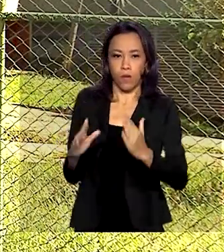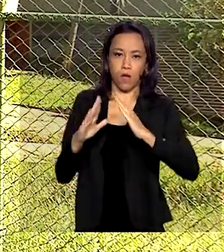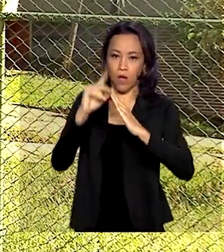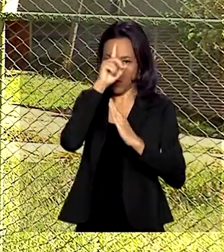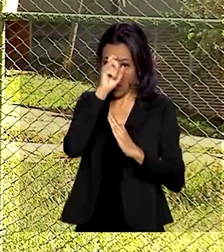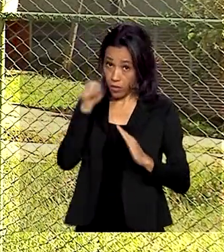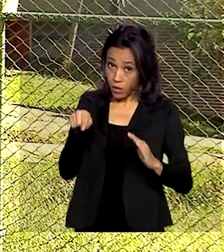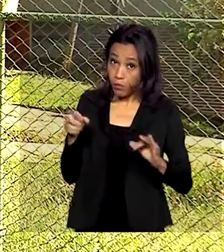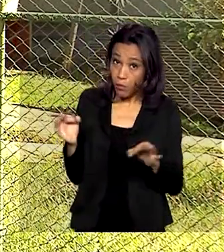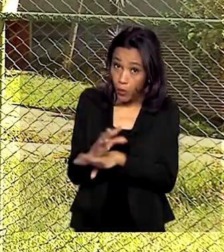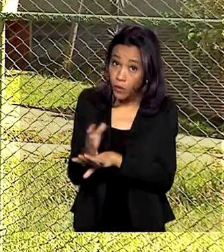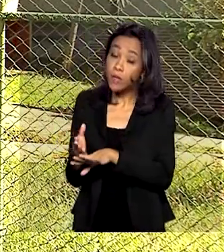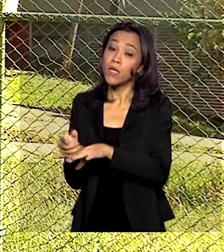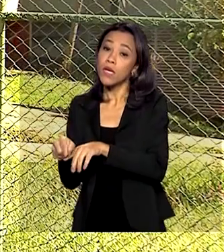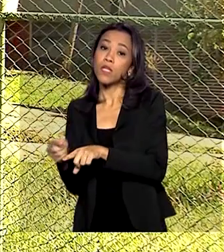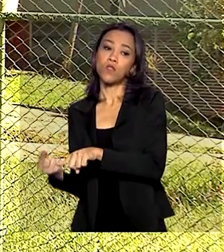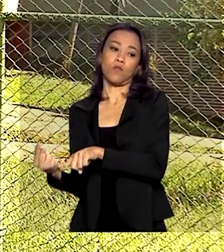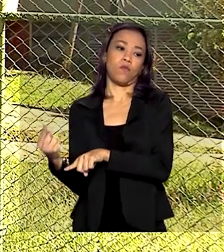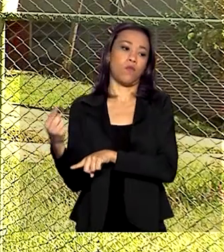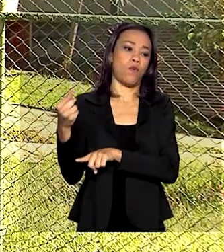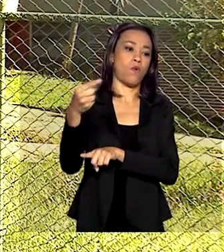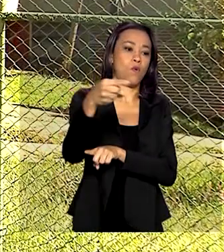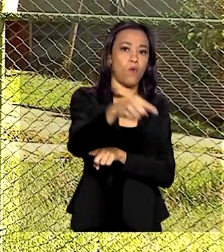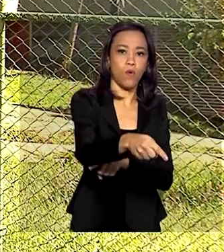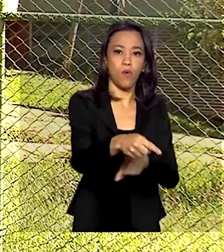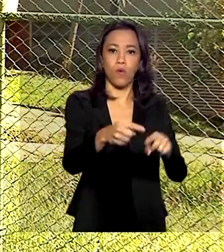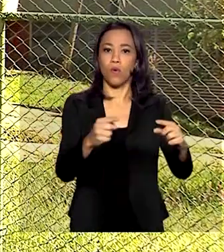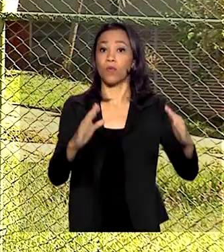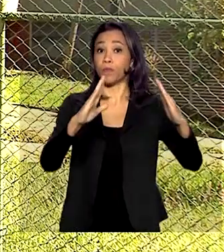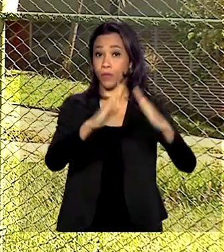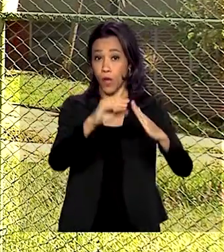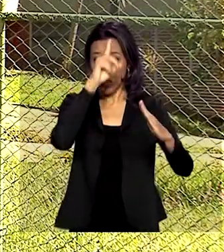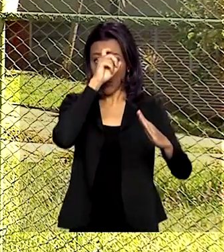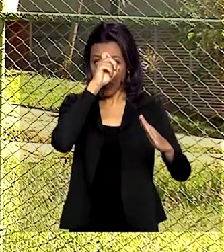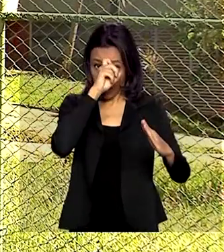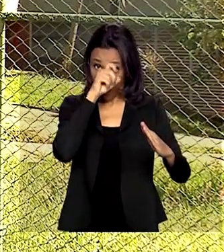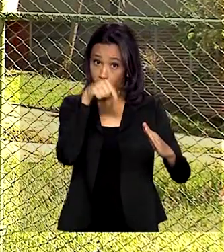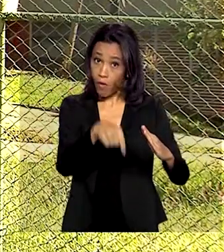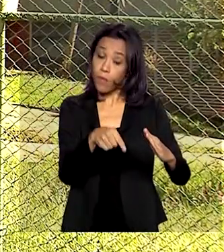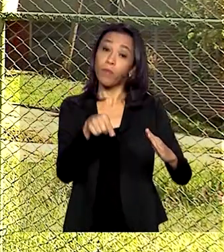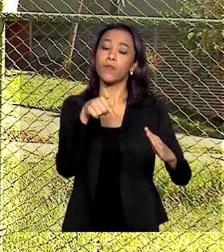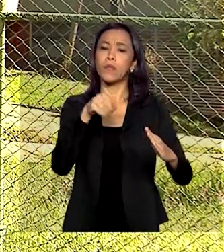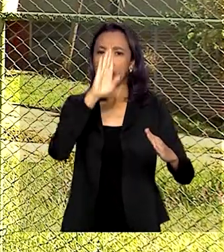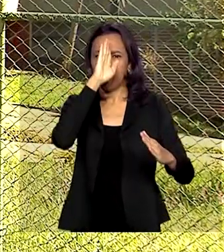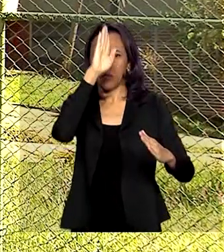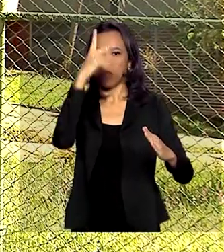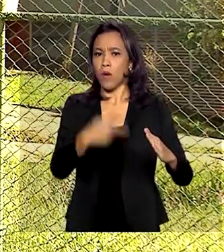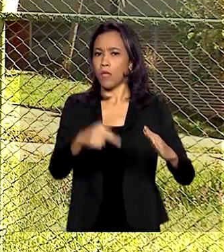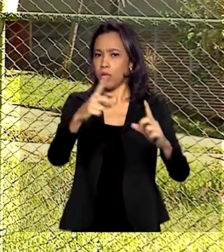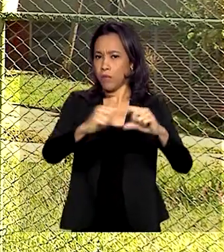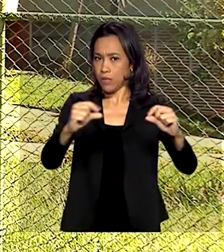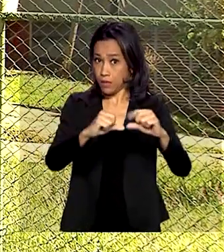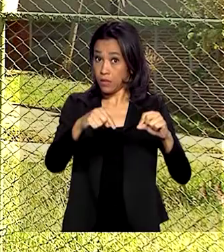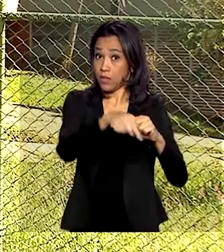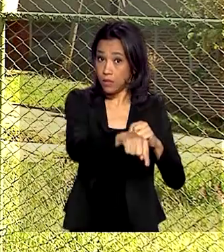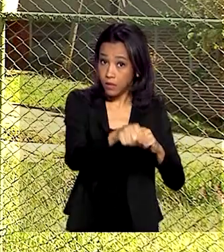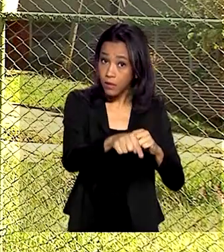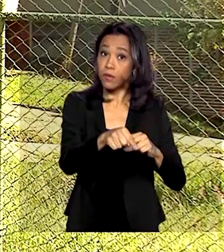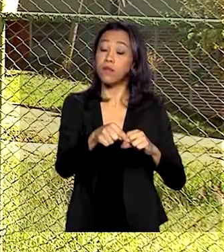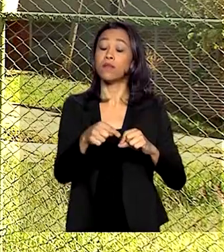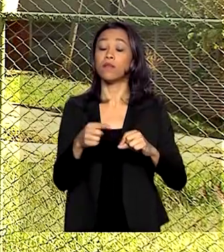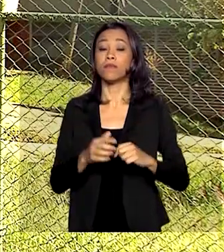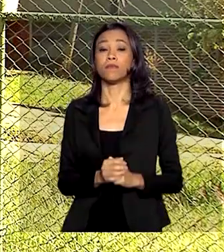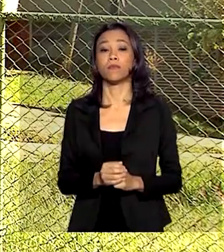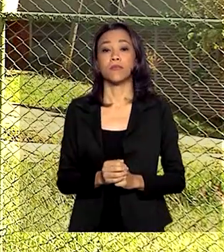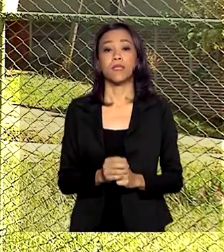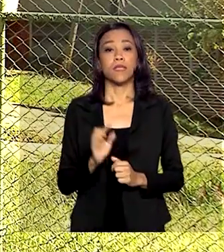Hemocentro, eles seguiram para o Hospital Regional da Asa Norte, o Agarram, que é referência no tratamento da Covid-19 aqui no